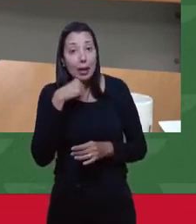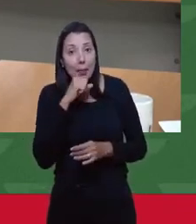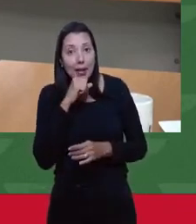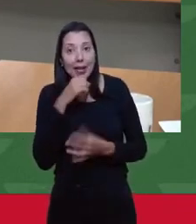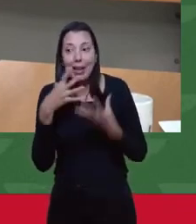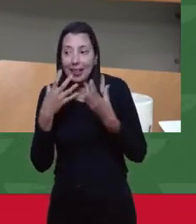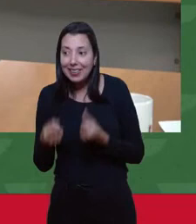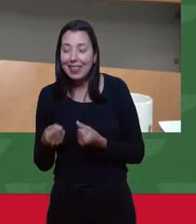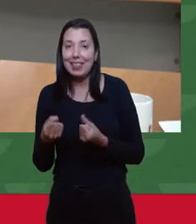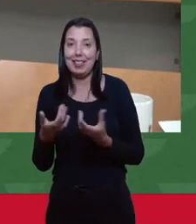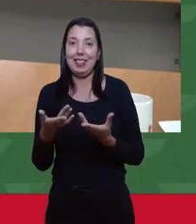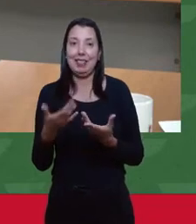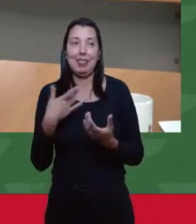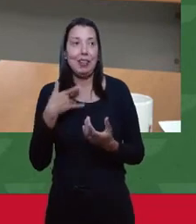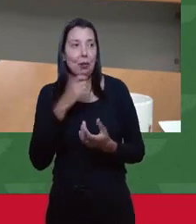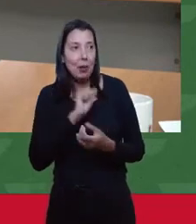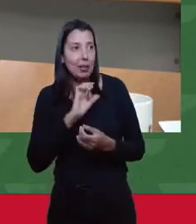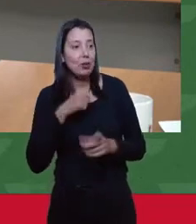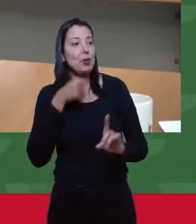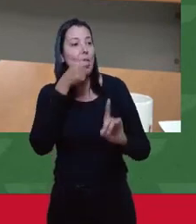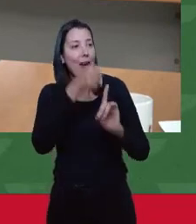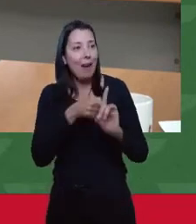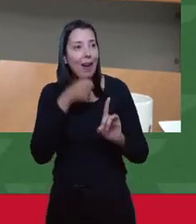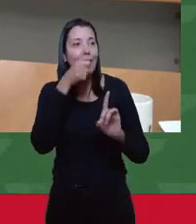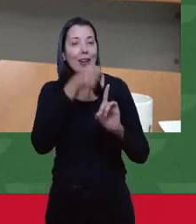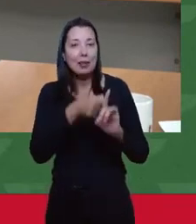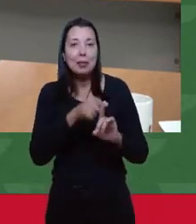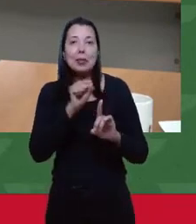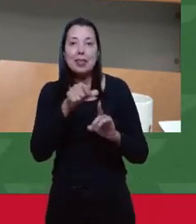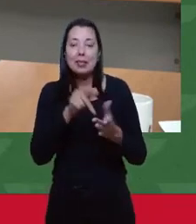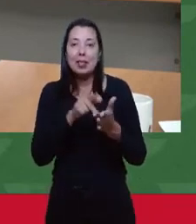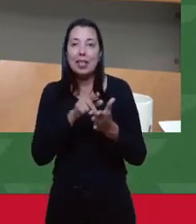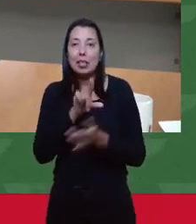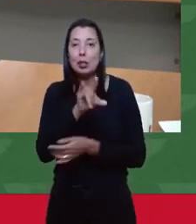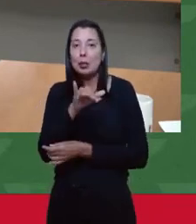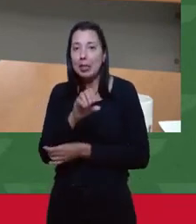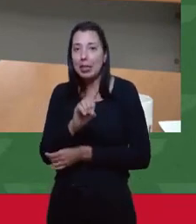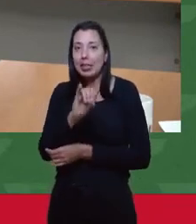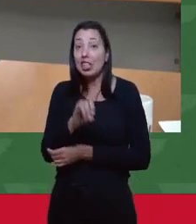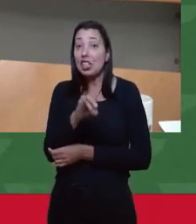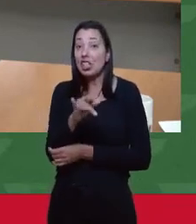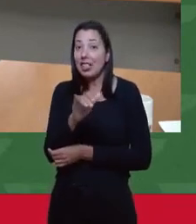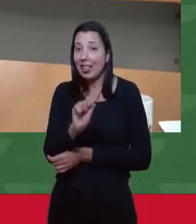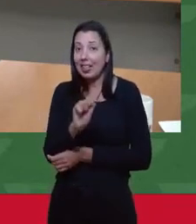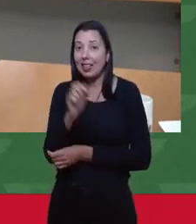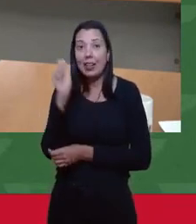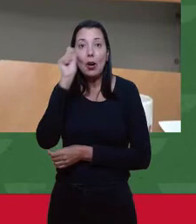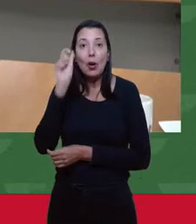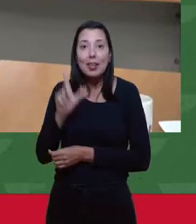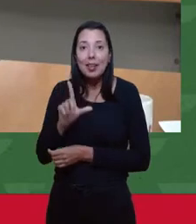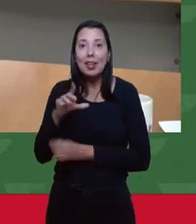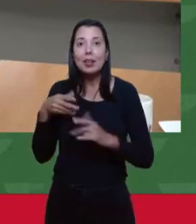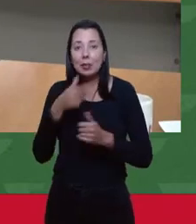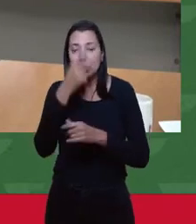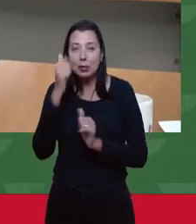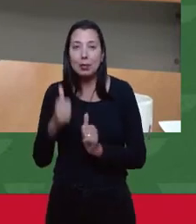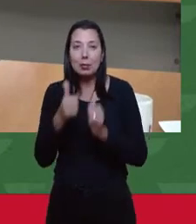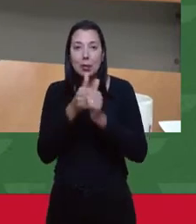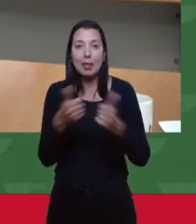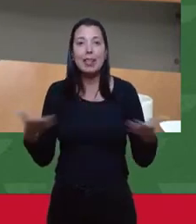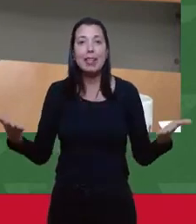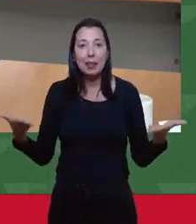assumir. Então, eu acho, a nossa luta, Luiziane, Janaína, Rosário, tantas pessoas que estão nos acompanhando